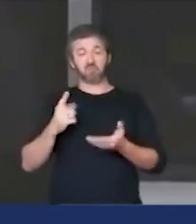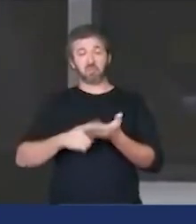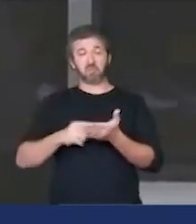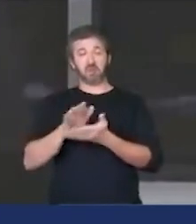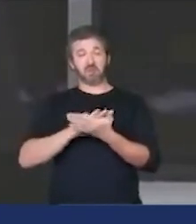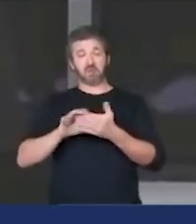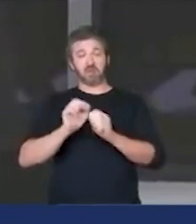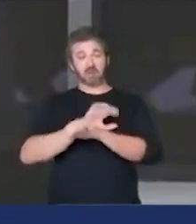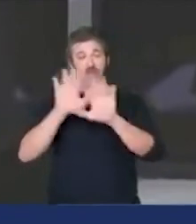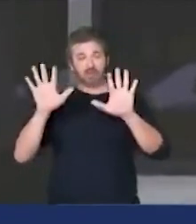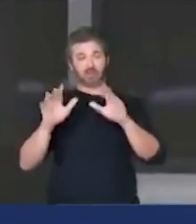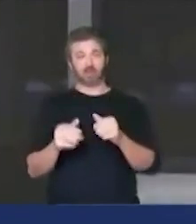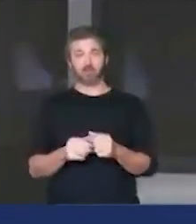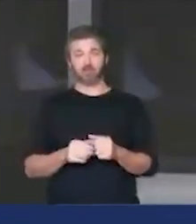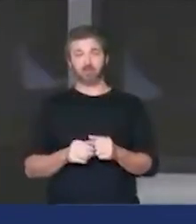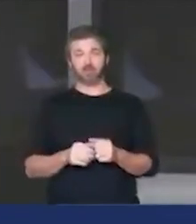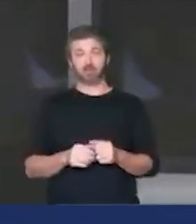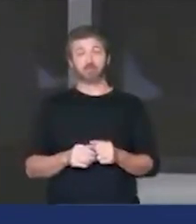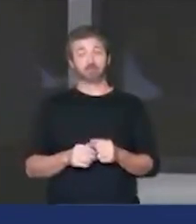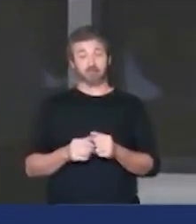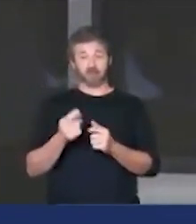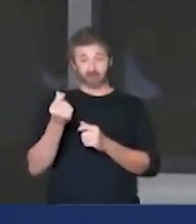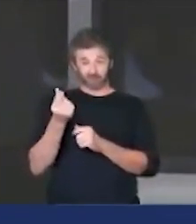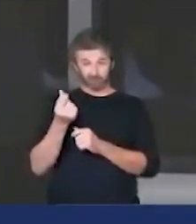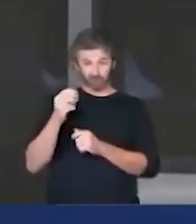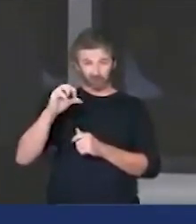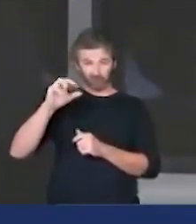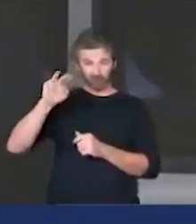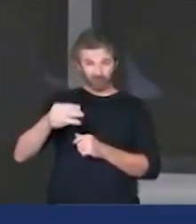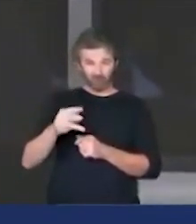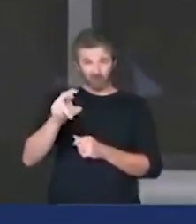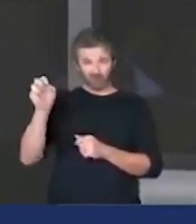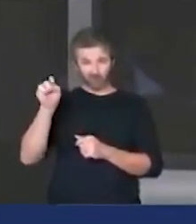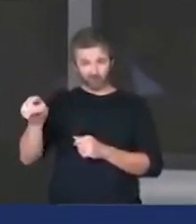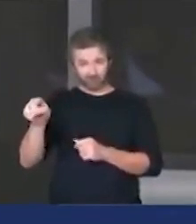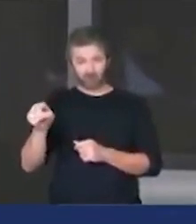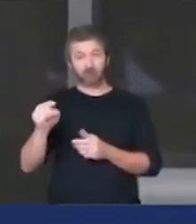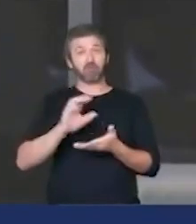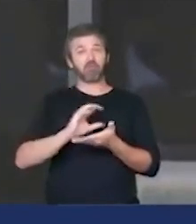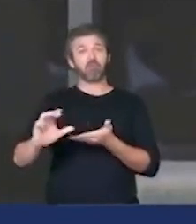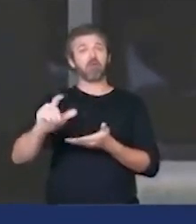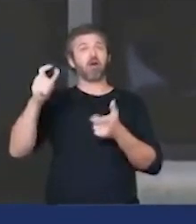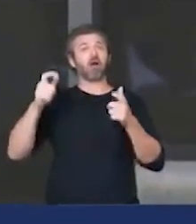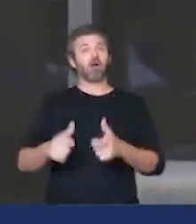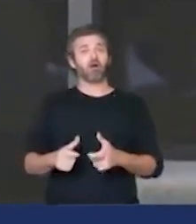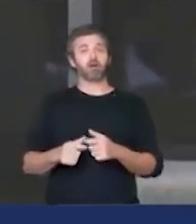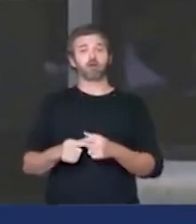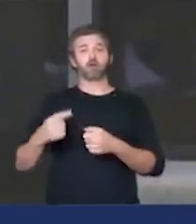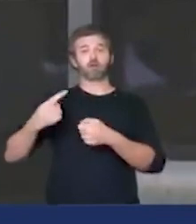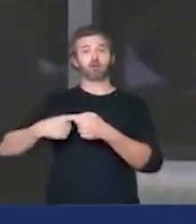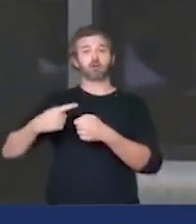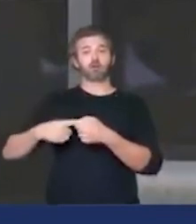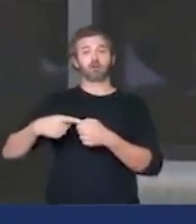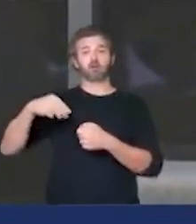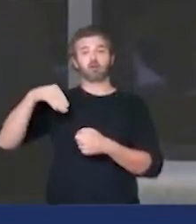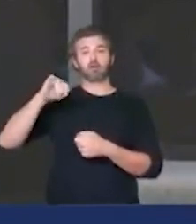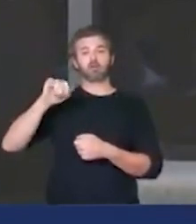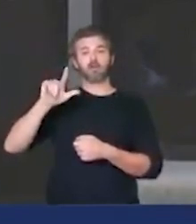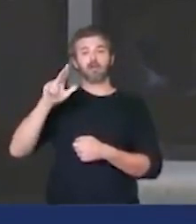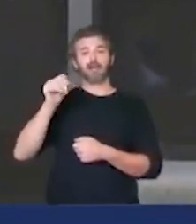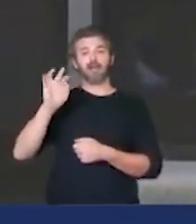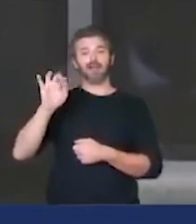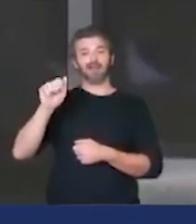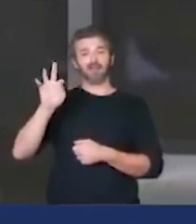menor compromisso com a verdade. E parte desses recursos, deputada Vivi, foram destinadas para a cidade de Miracatu,